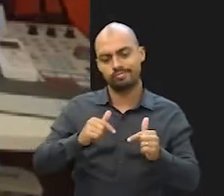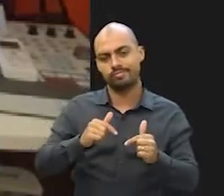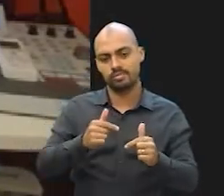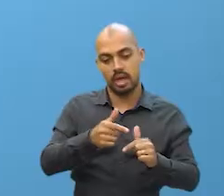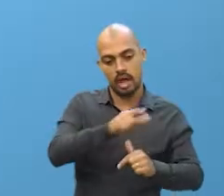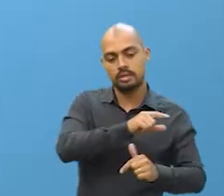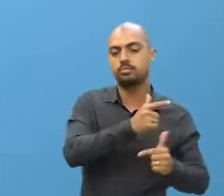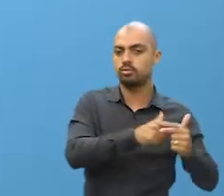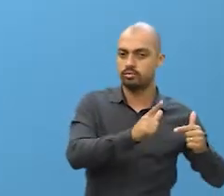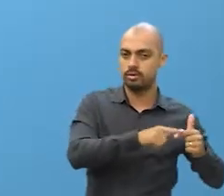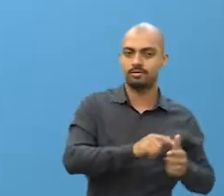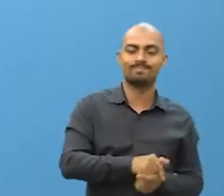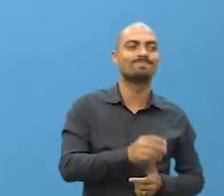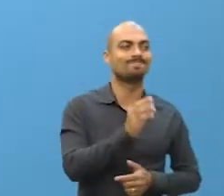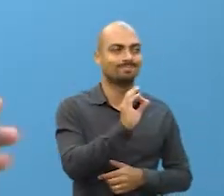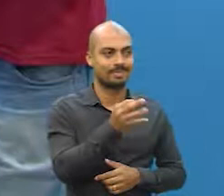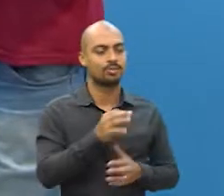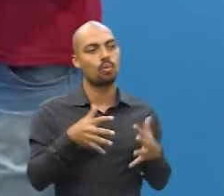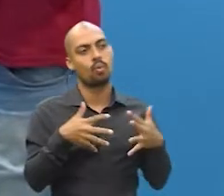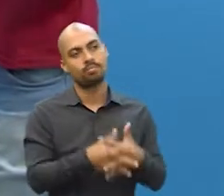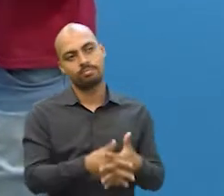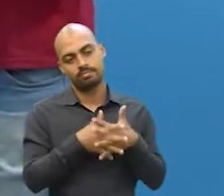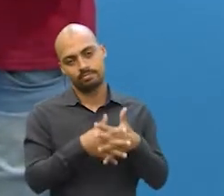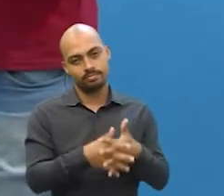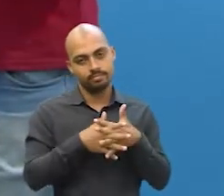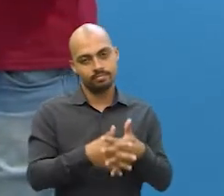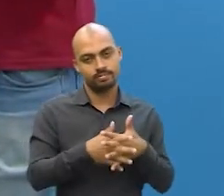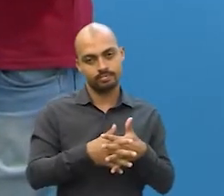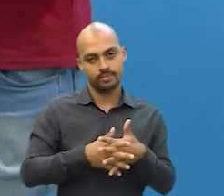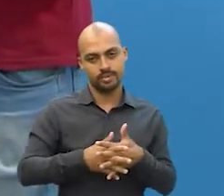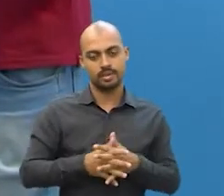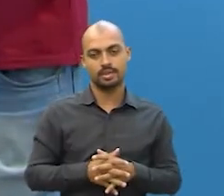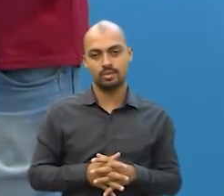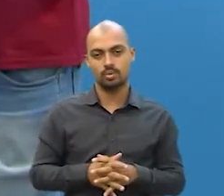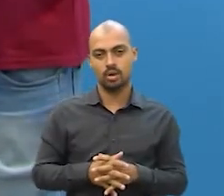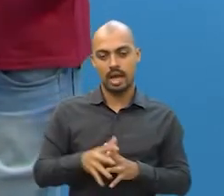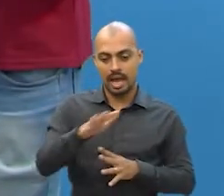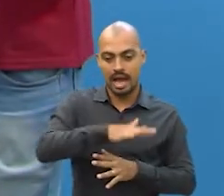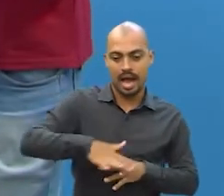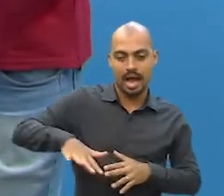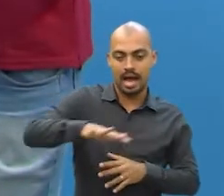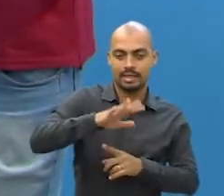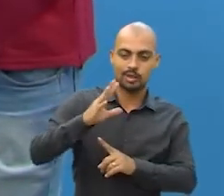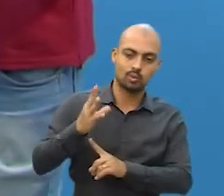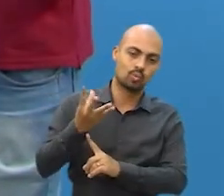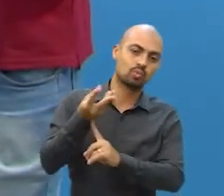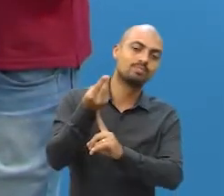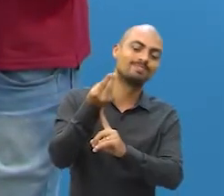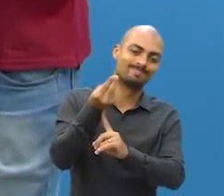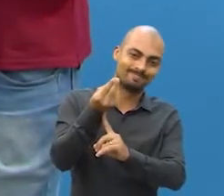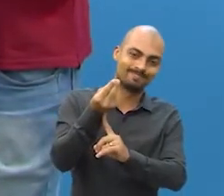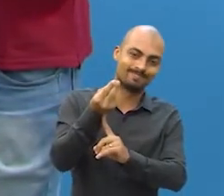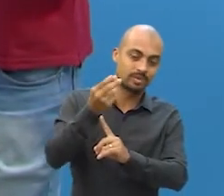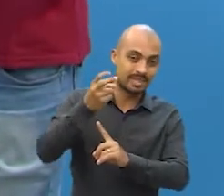conturbado, né? Foi uma situação complicada para muita gente. O setor cultural em si perdeu muito,